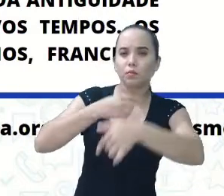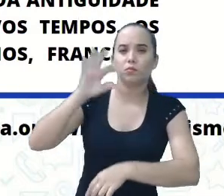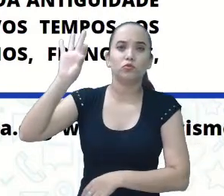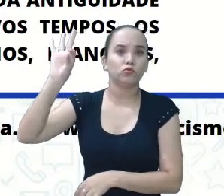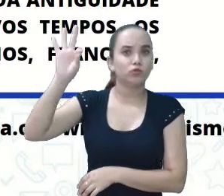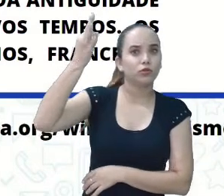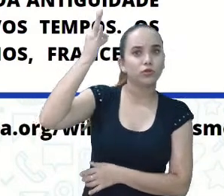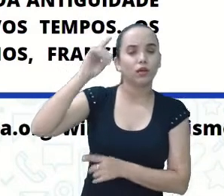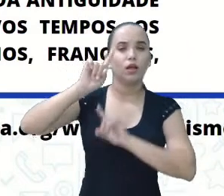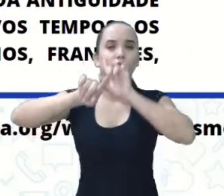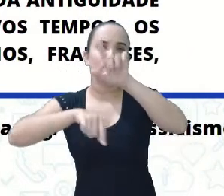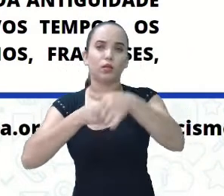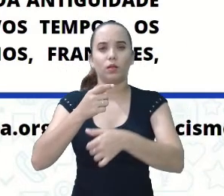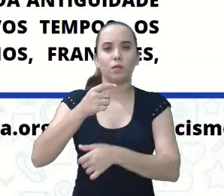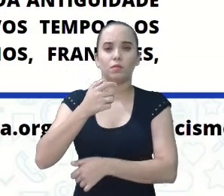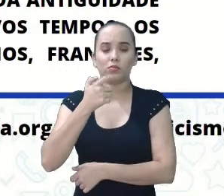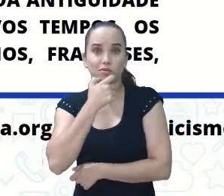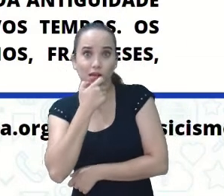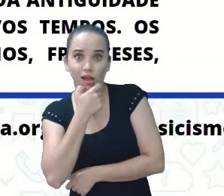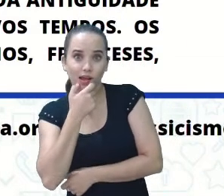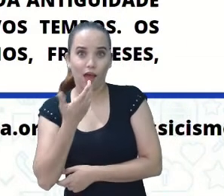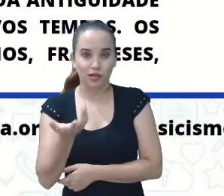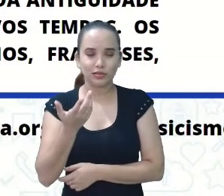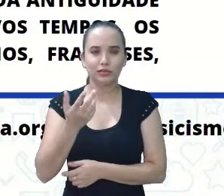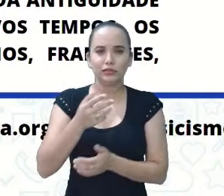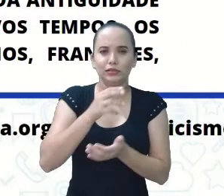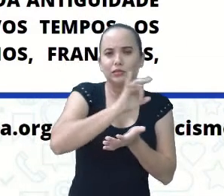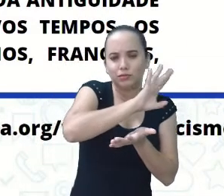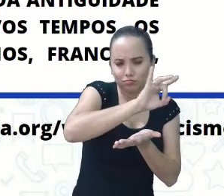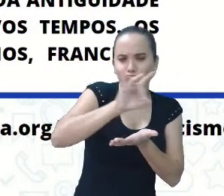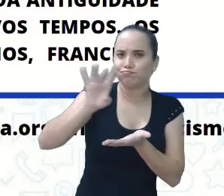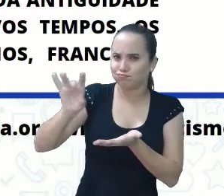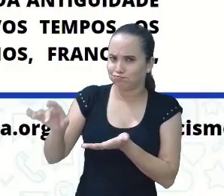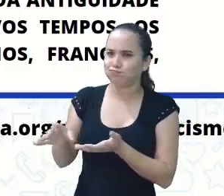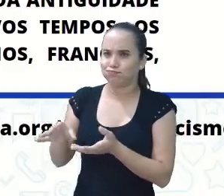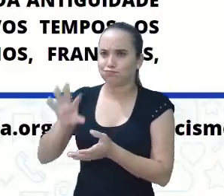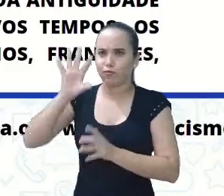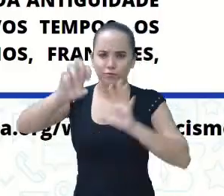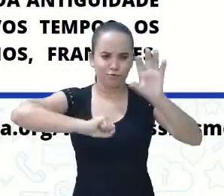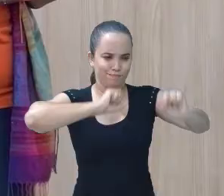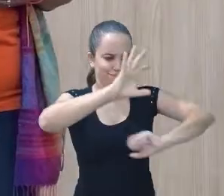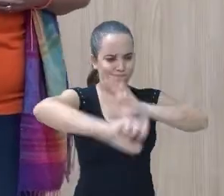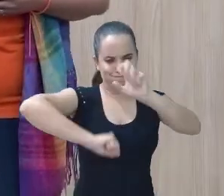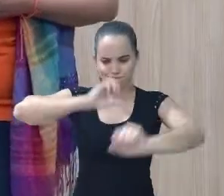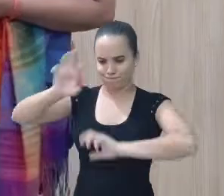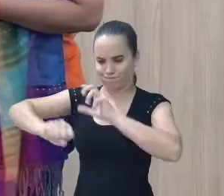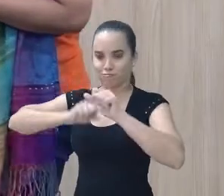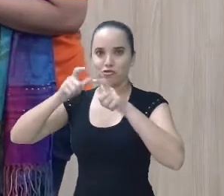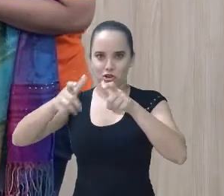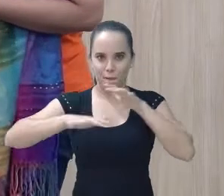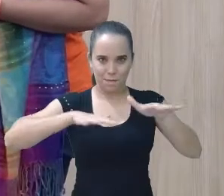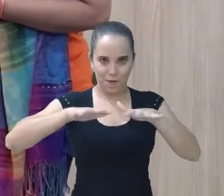franceses. Depois, ingleses, né? E outros povos aderiram a esse movimento.